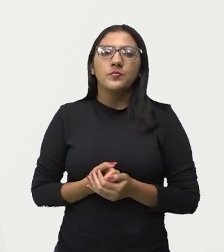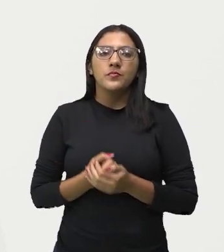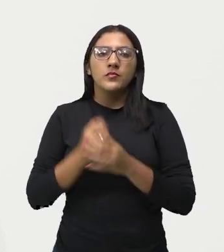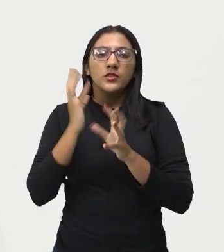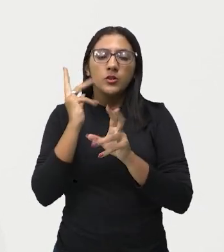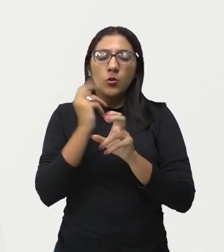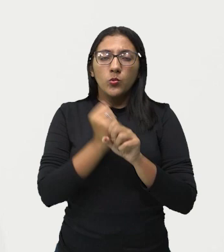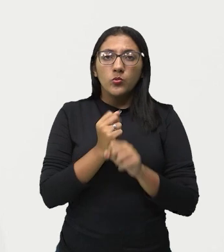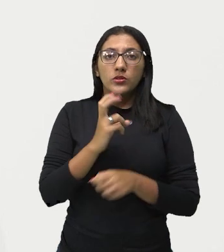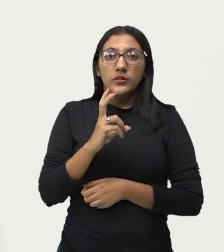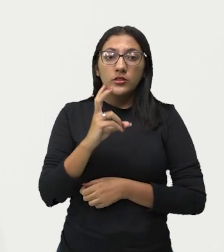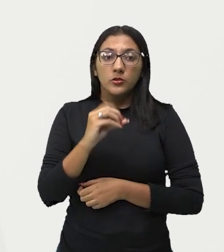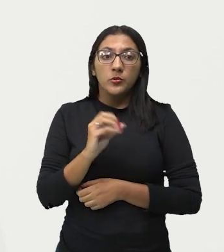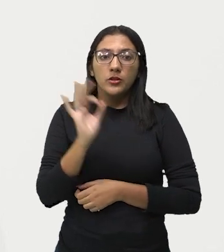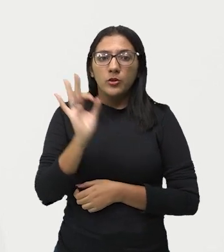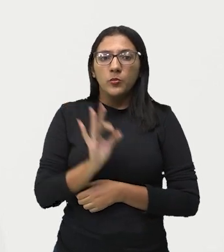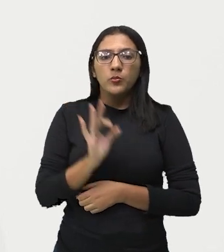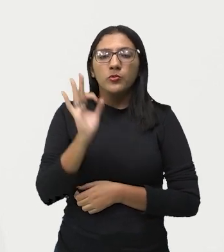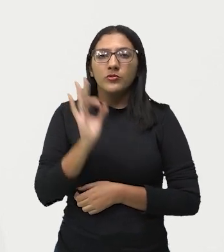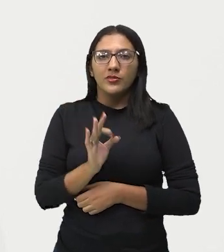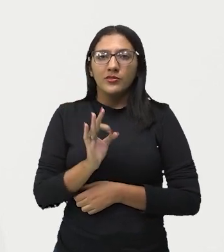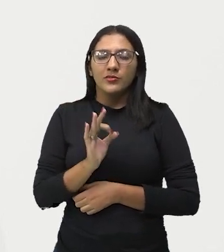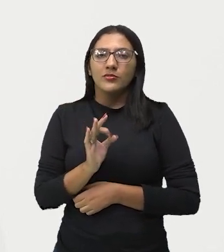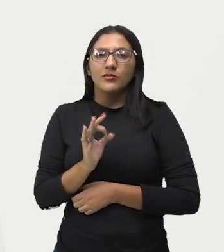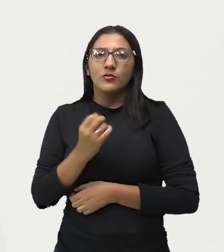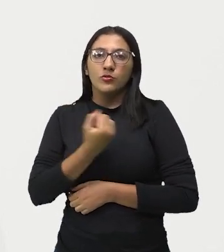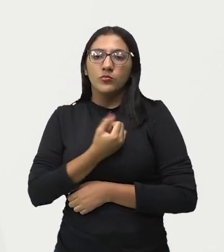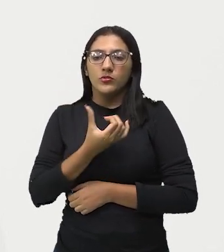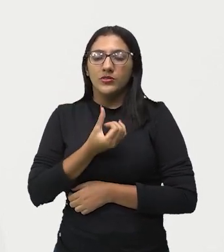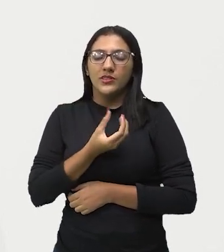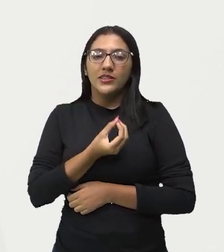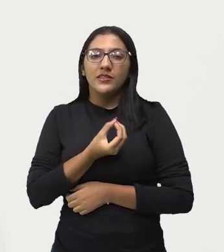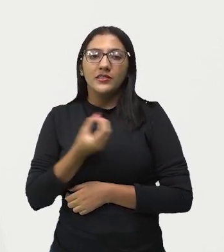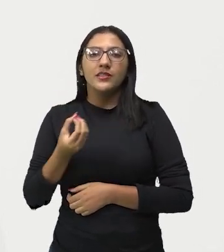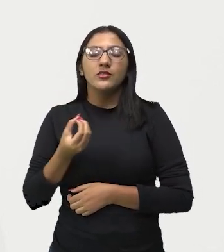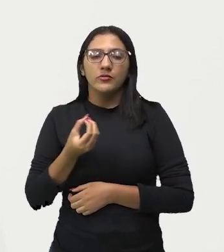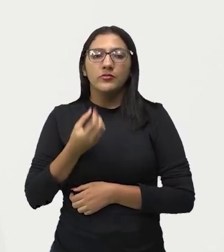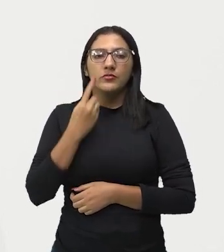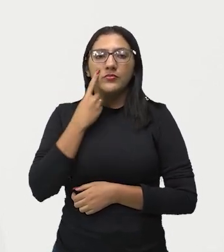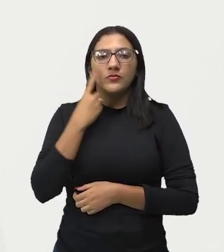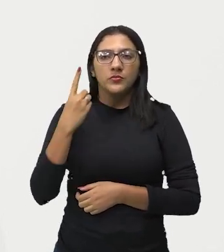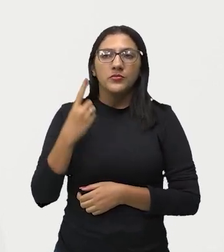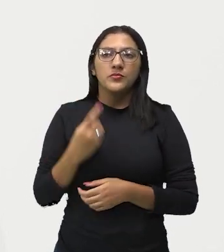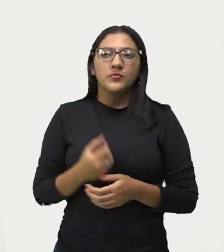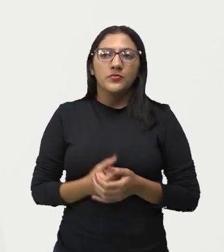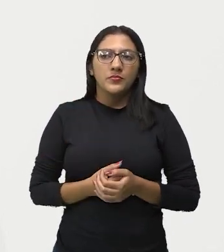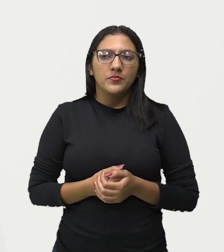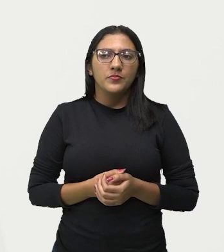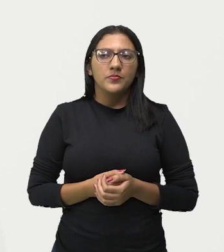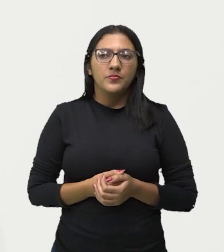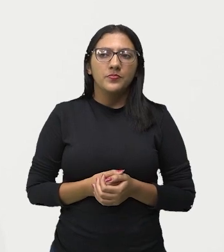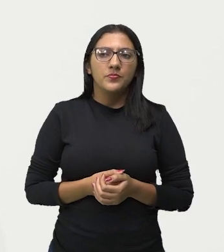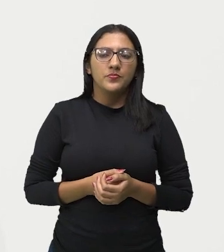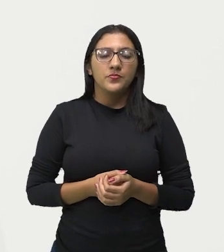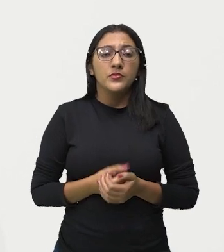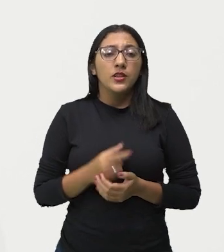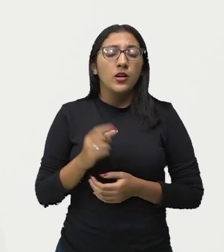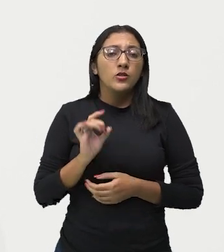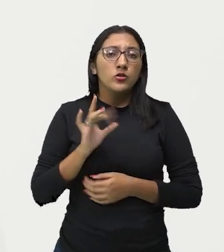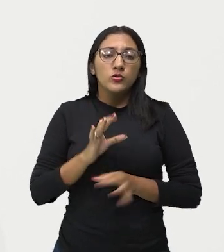Calcule 50% de 600. Vamos lá? 50% de 600. É só a